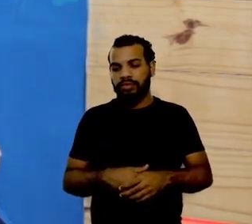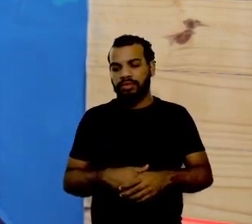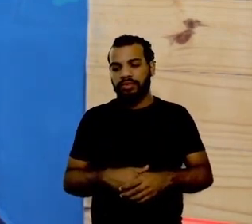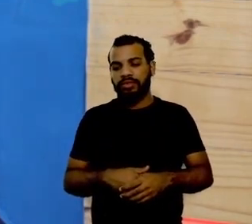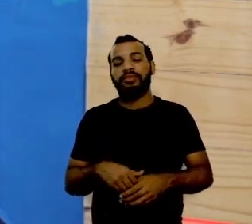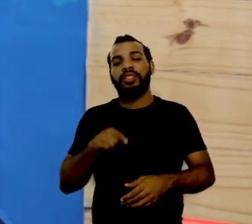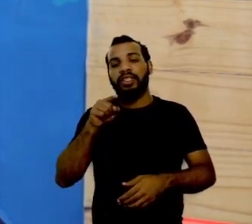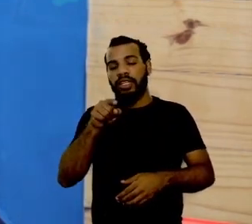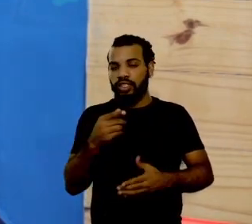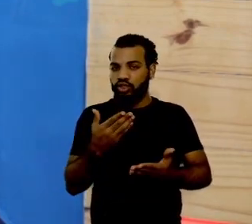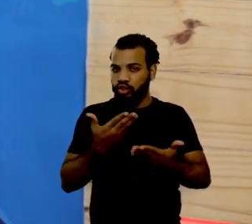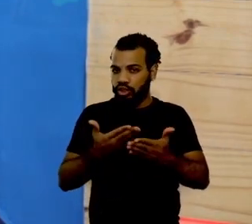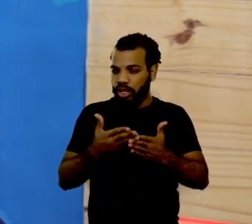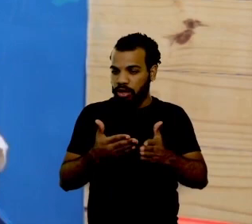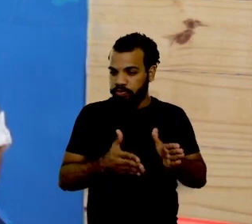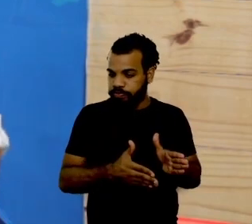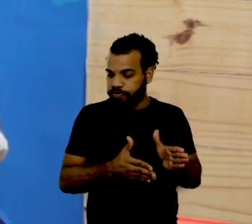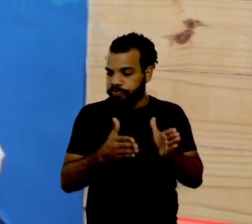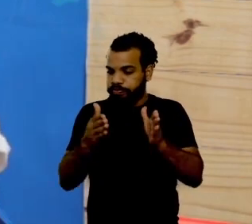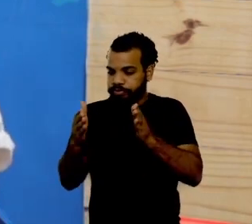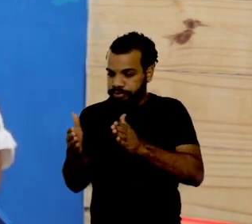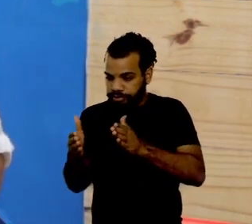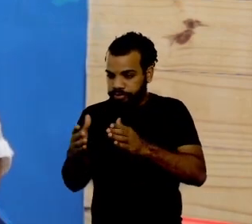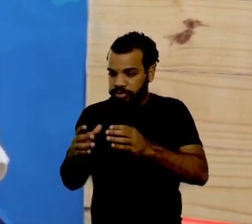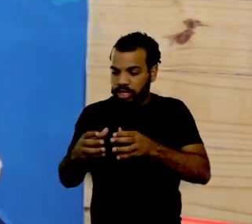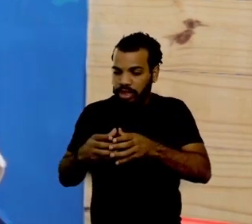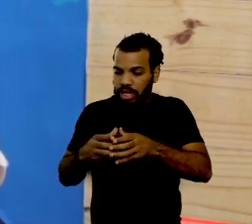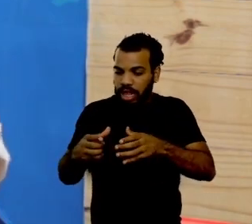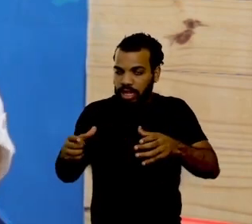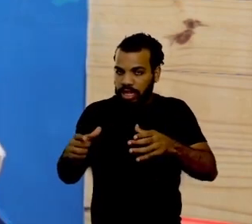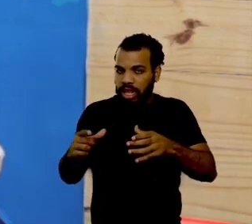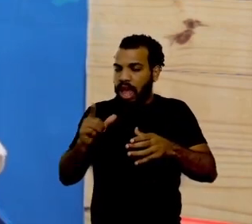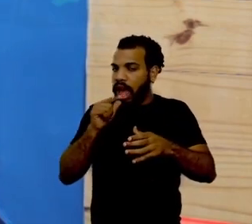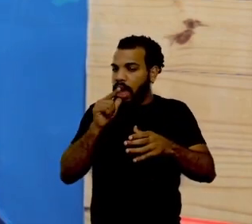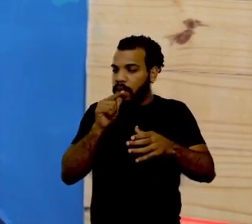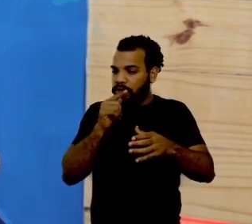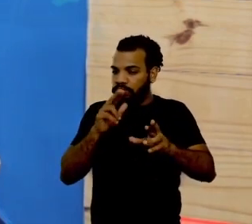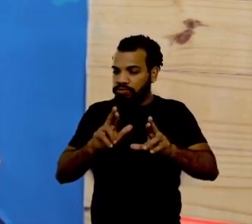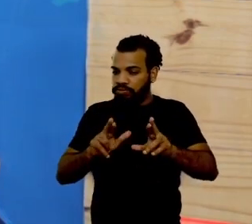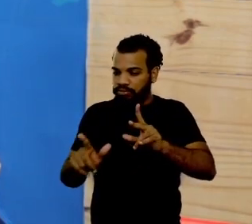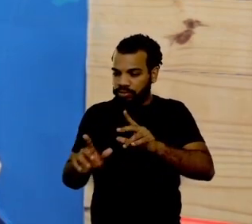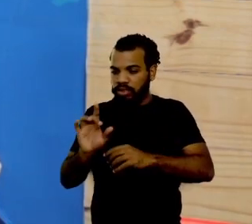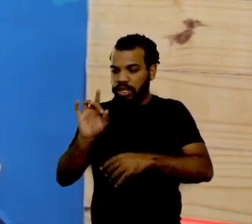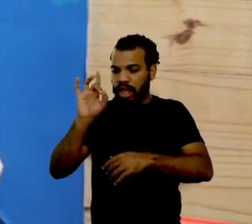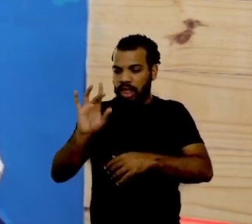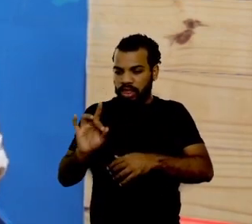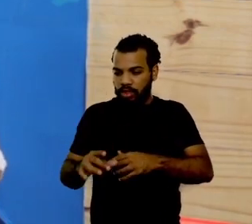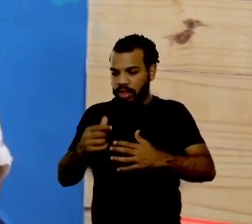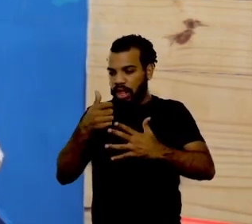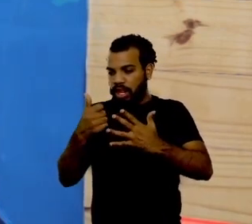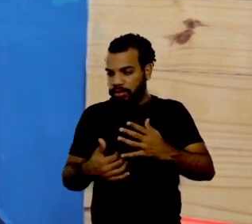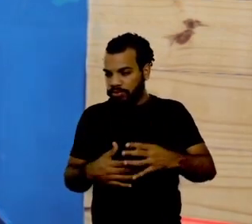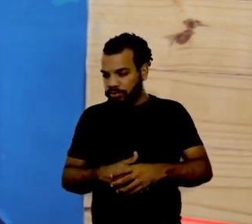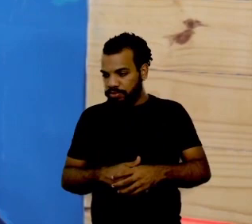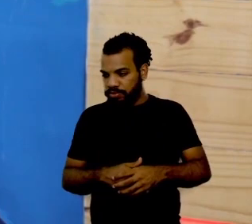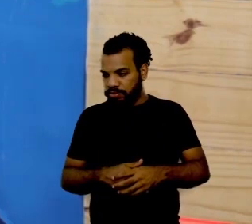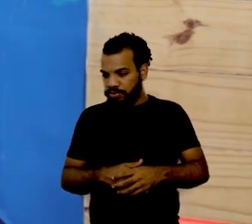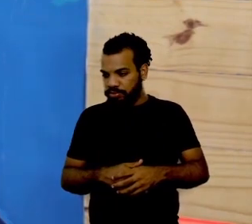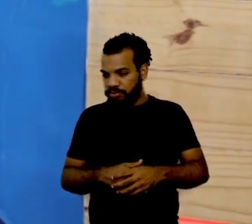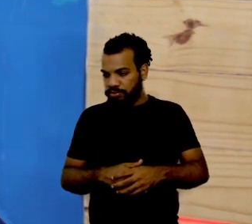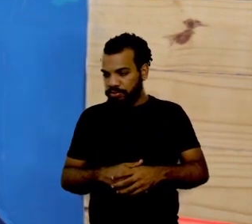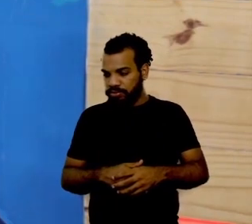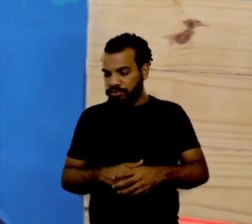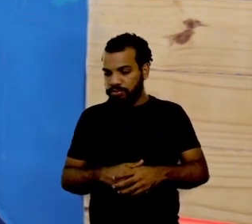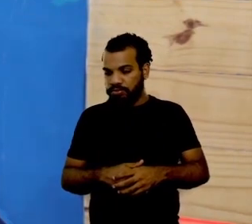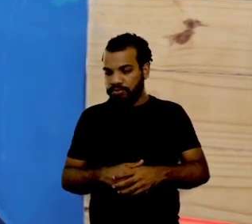forma particular naquela dilatação irregular da água, cada um com sua característica. Bom, meu povo, o tema